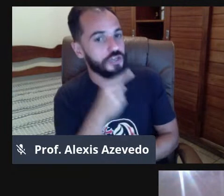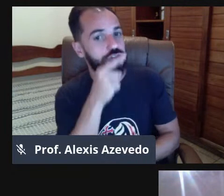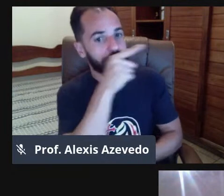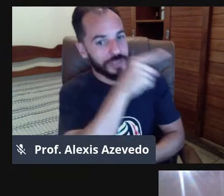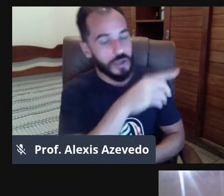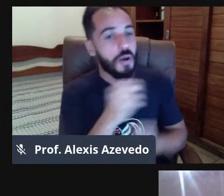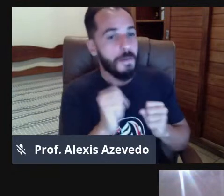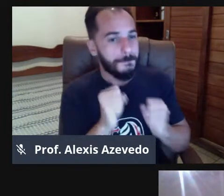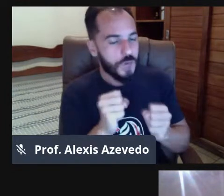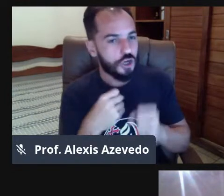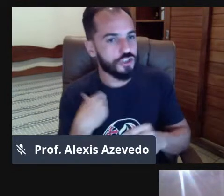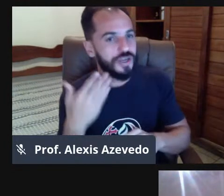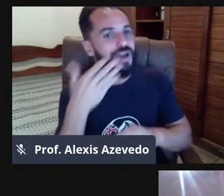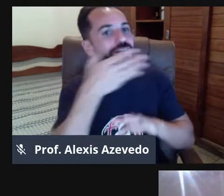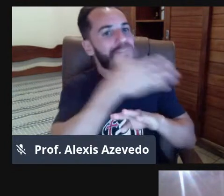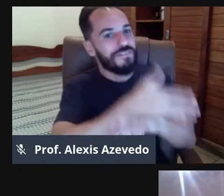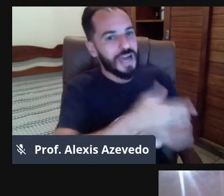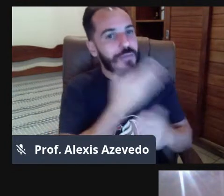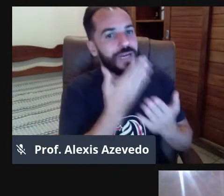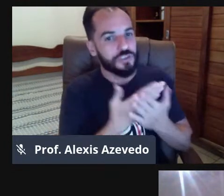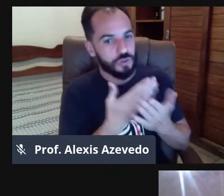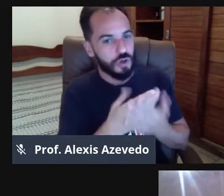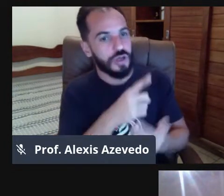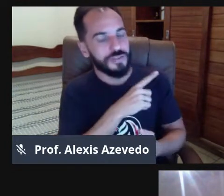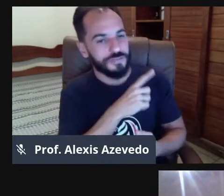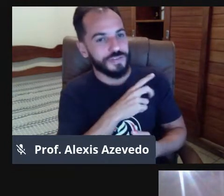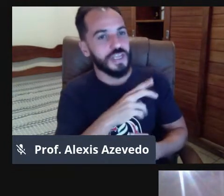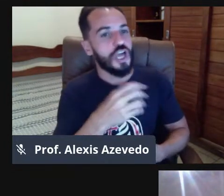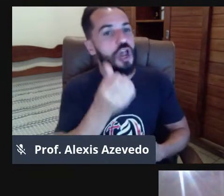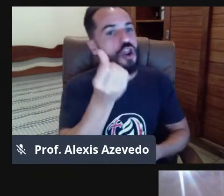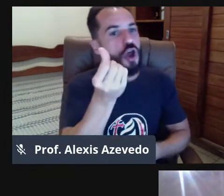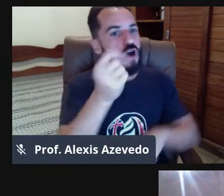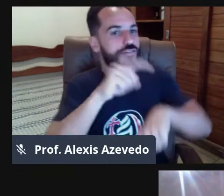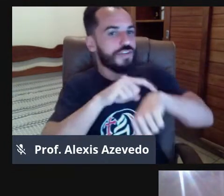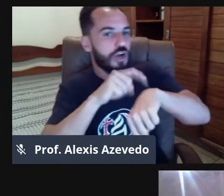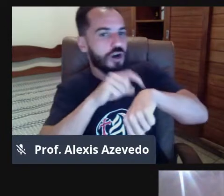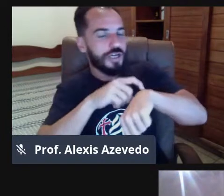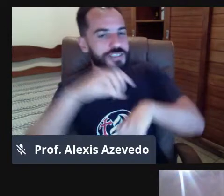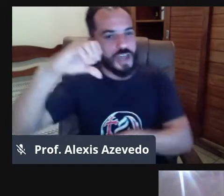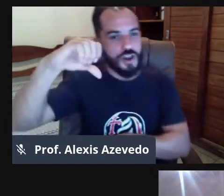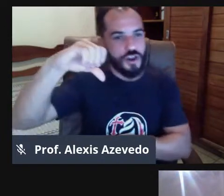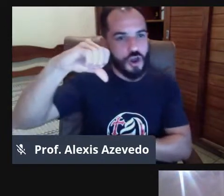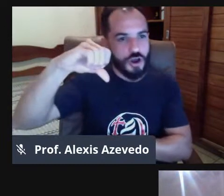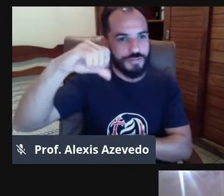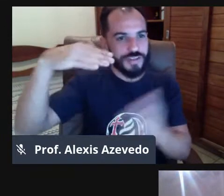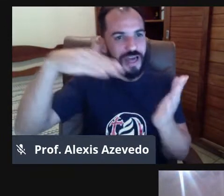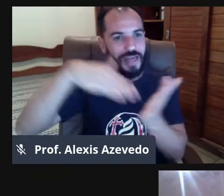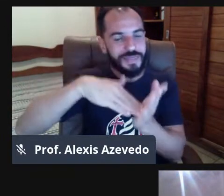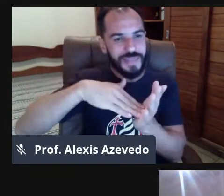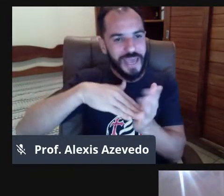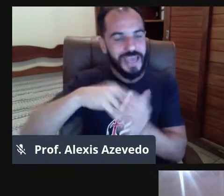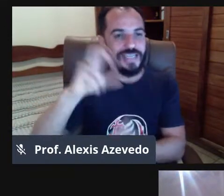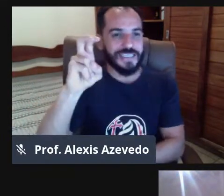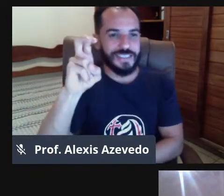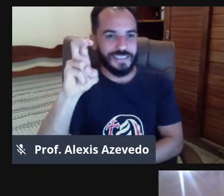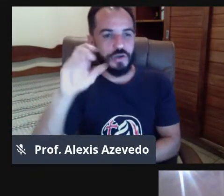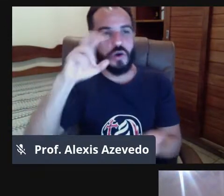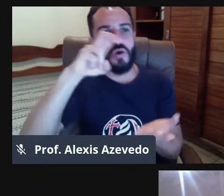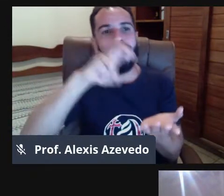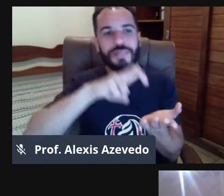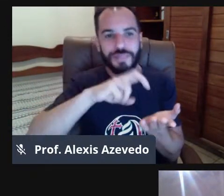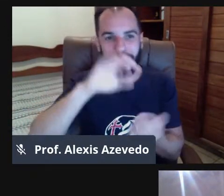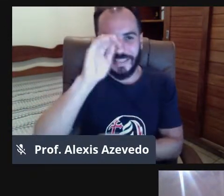para a escola. Eles estão na escola de 9 às 5 da tarde, porém, eu